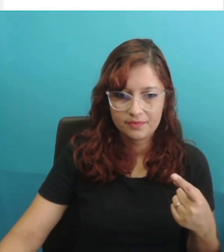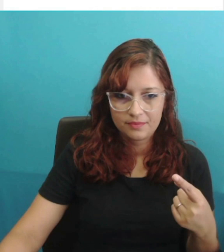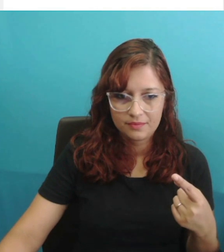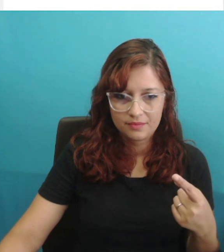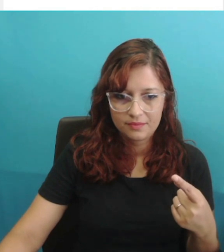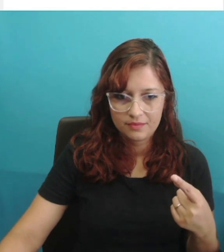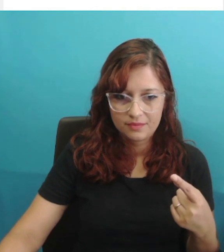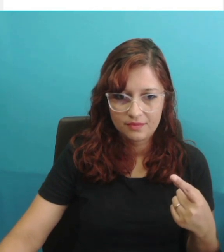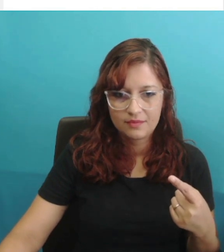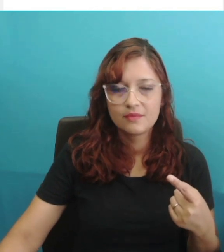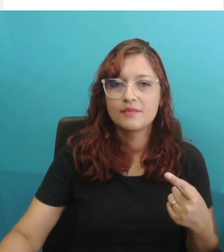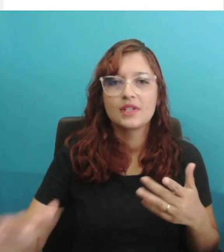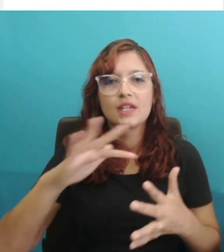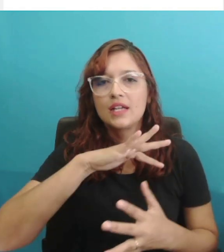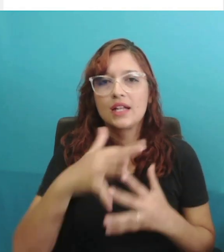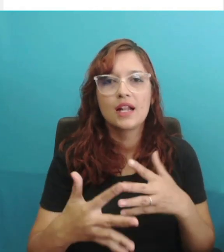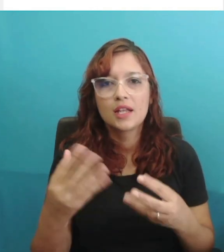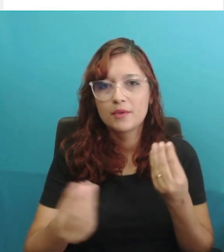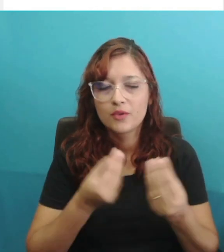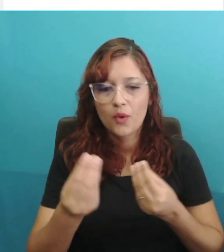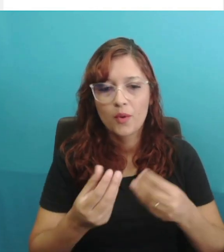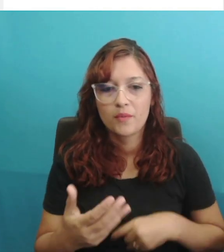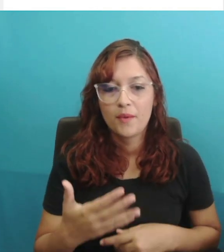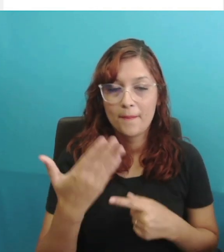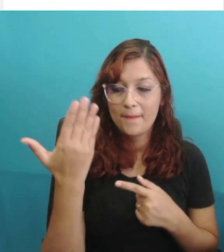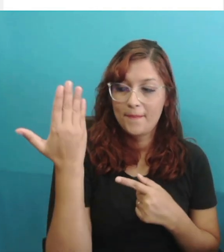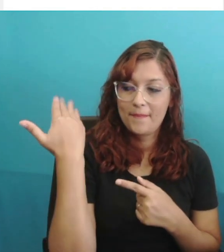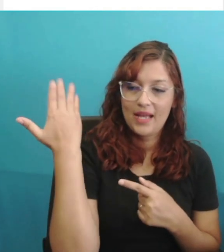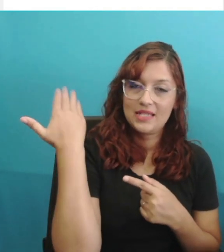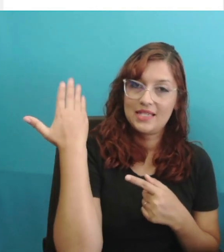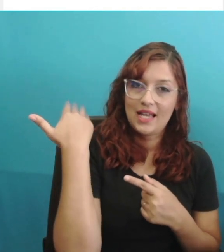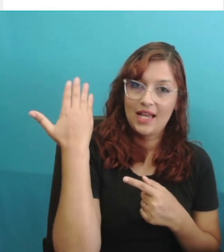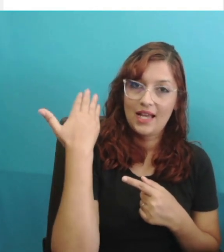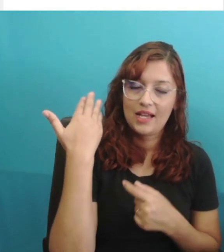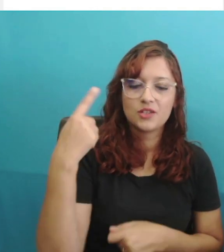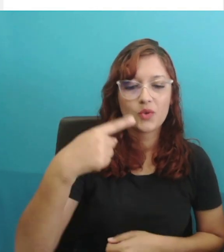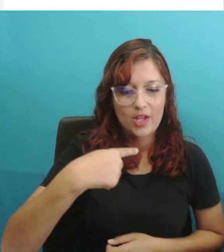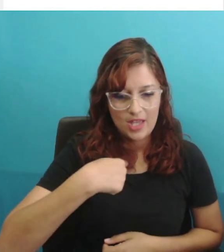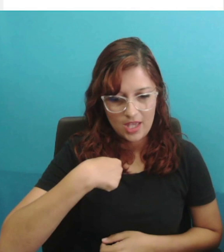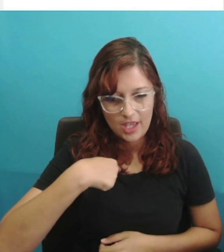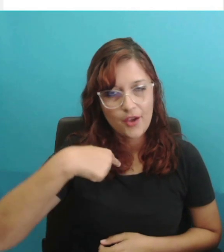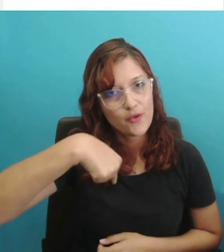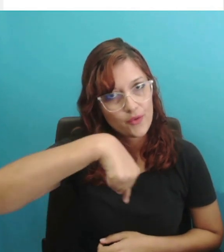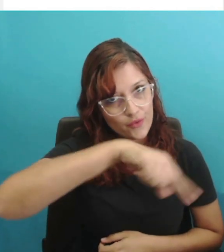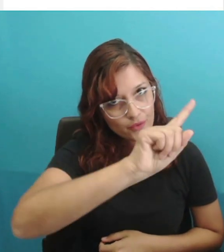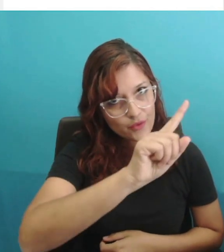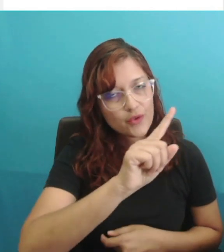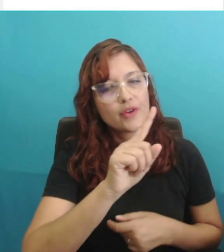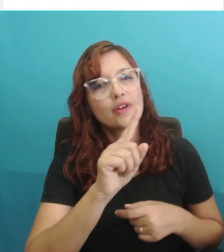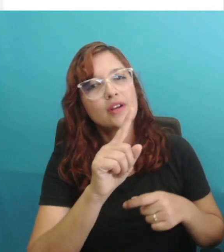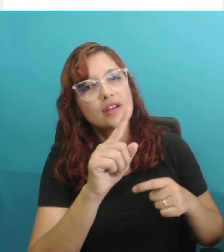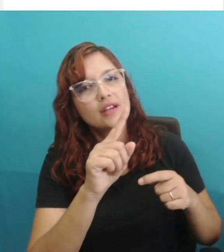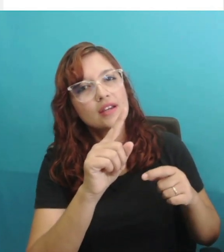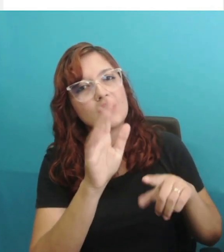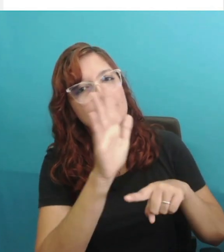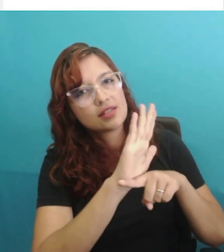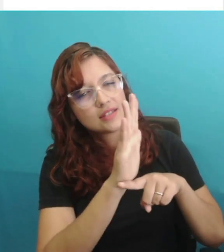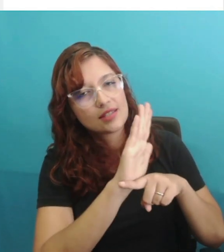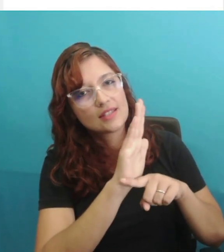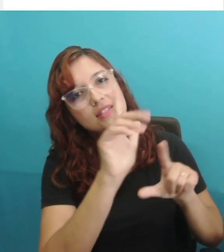Por exemplo, no primeiro caso, em libras como seria? Ó, passado, eu